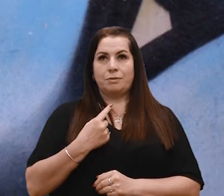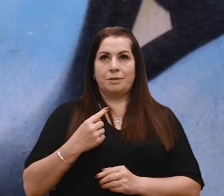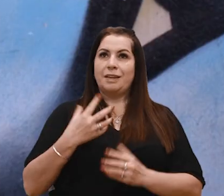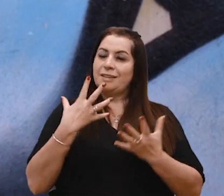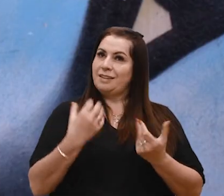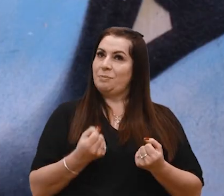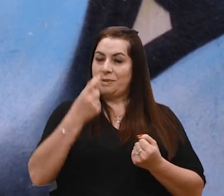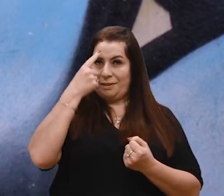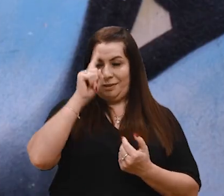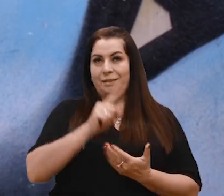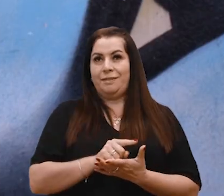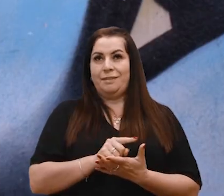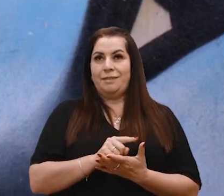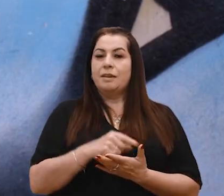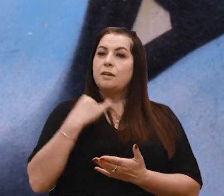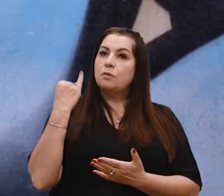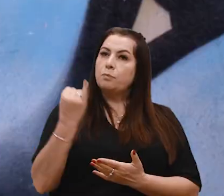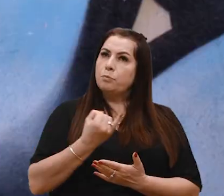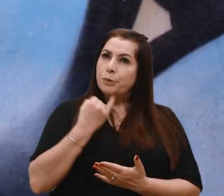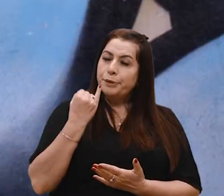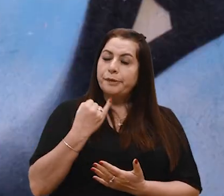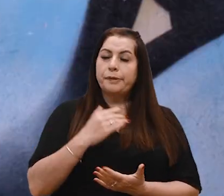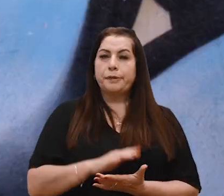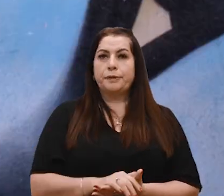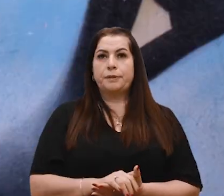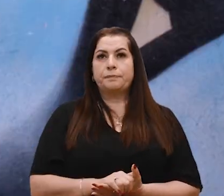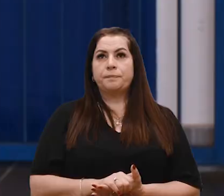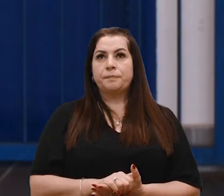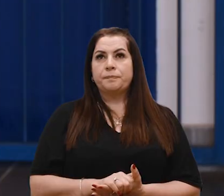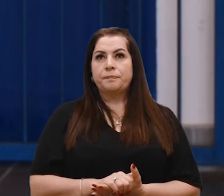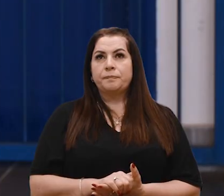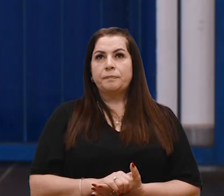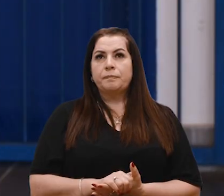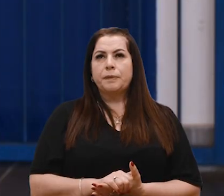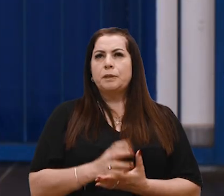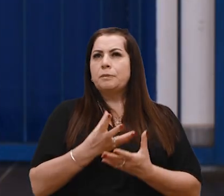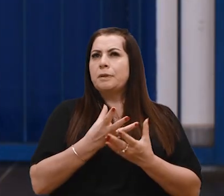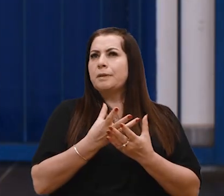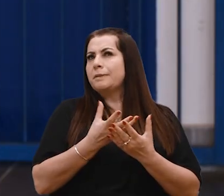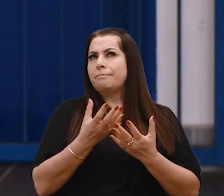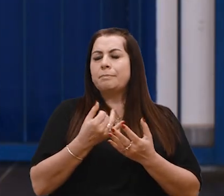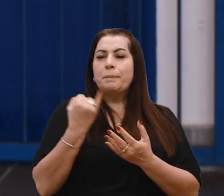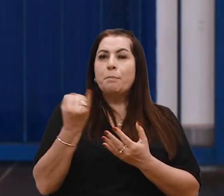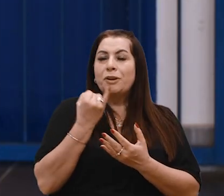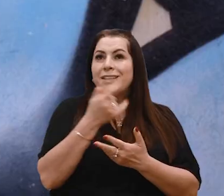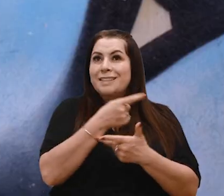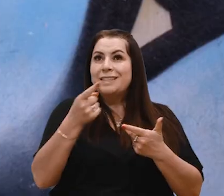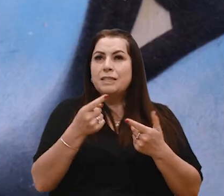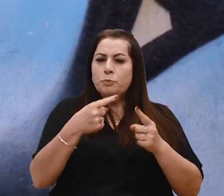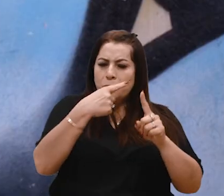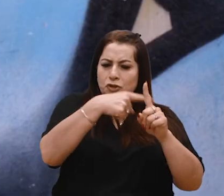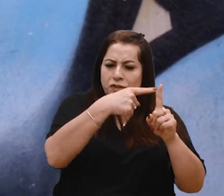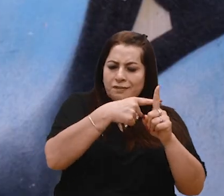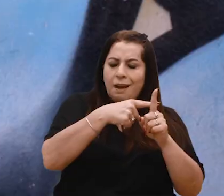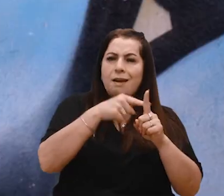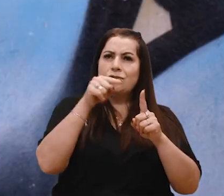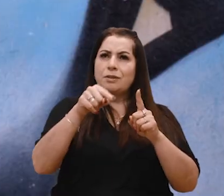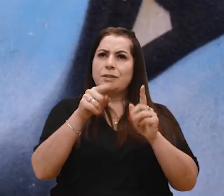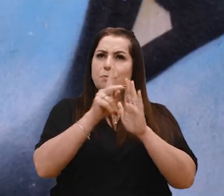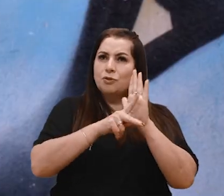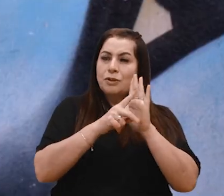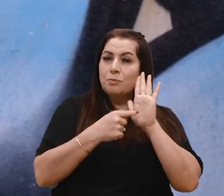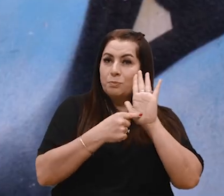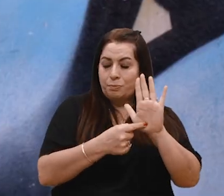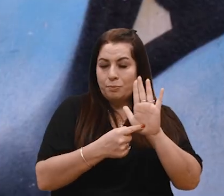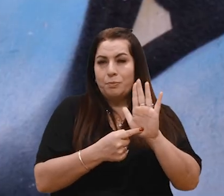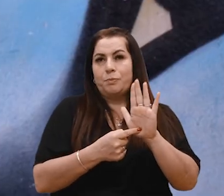não foi só nós que acolhemos, que a importância, que a infinidade de